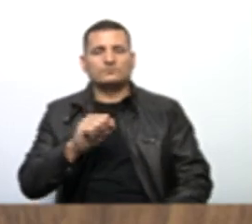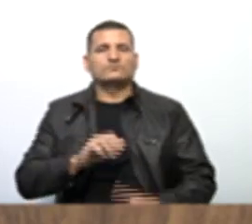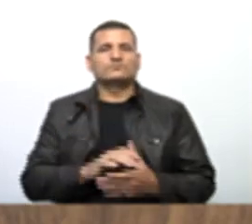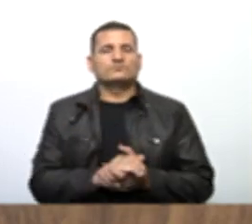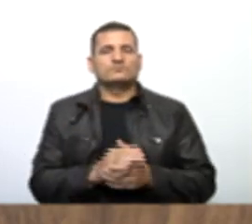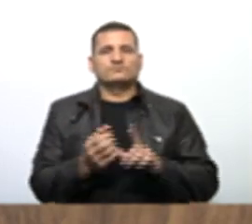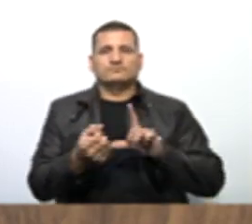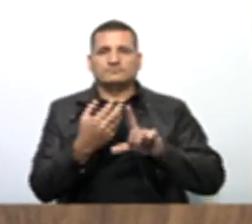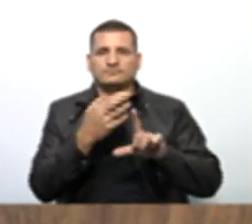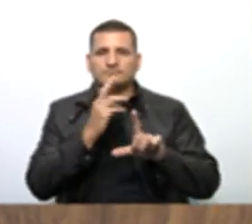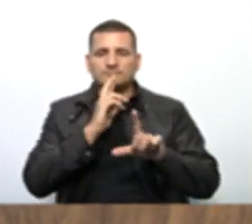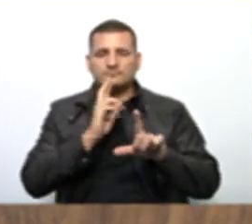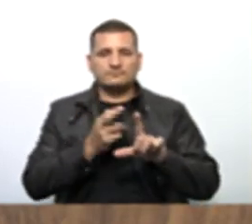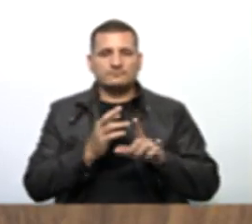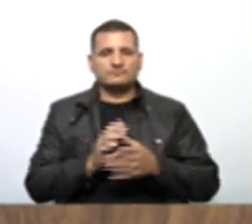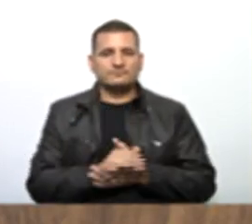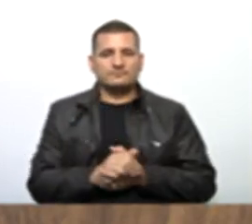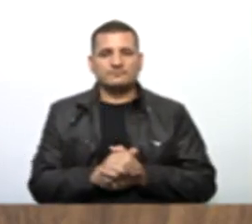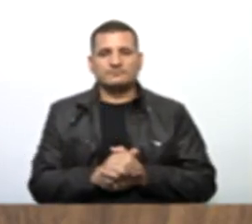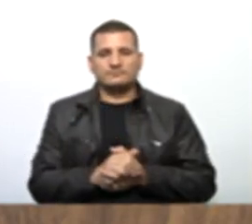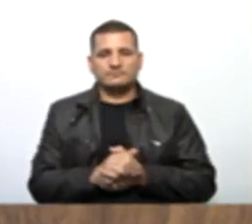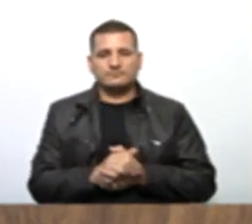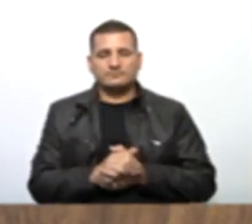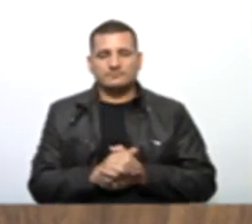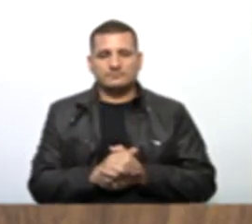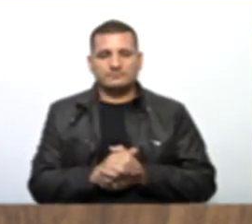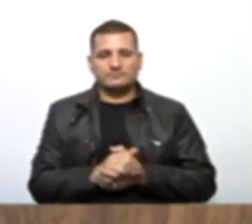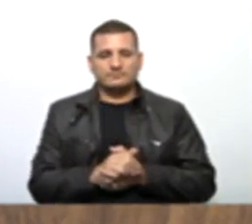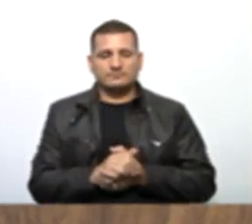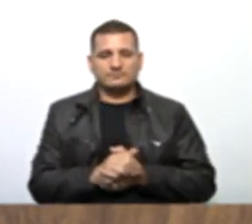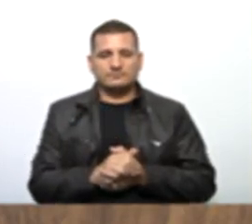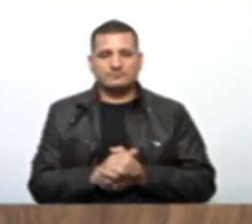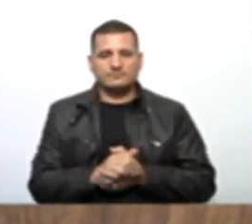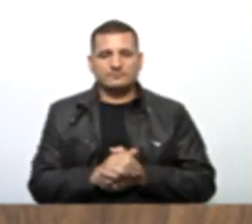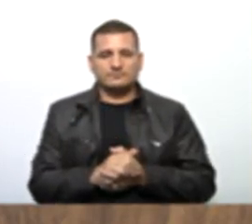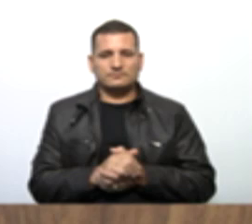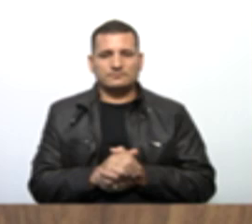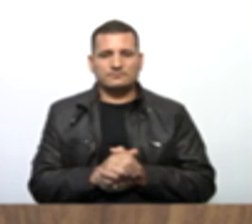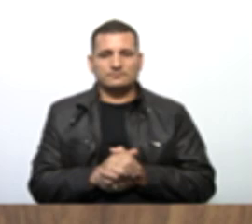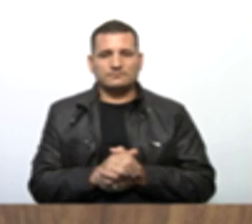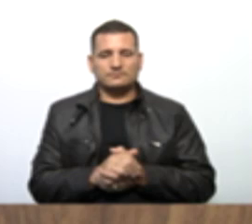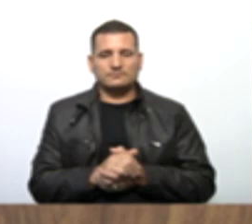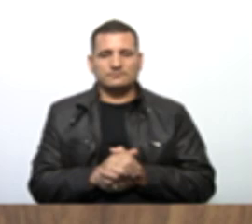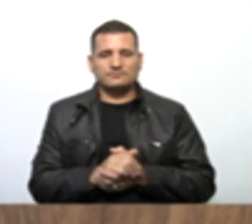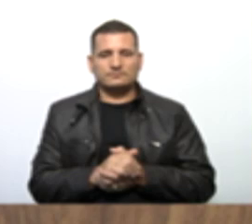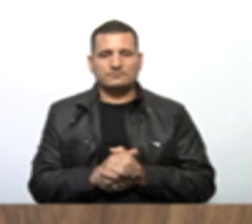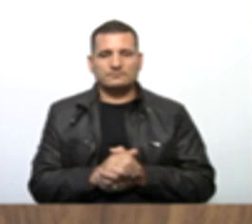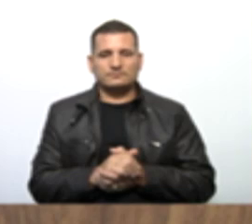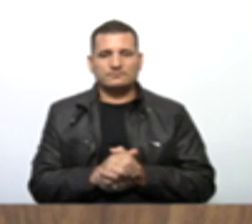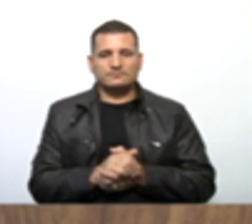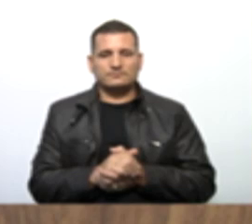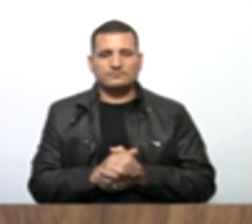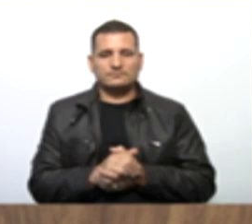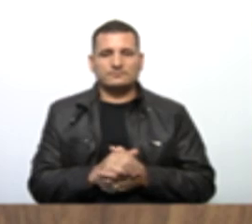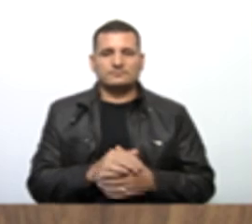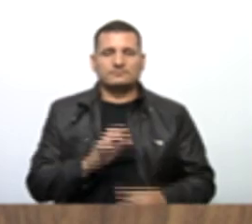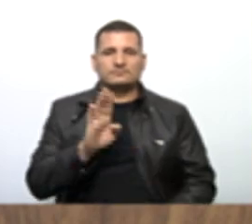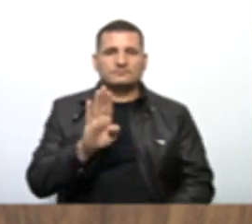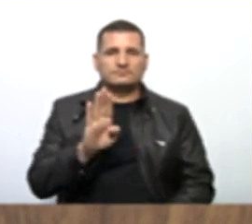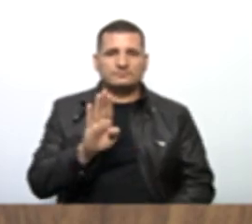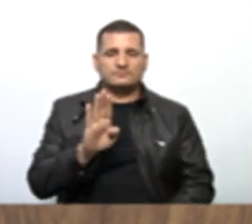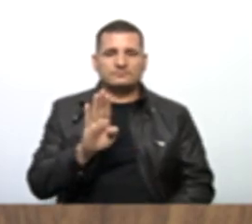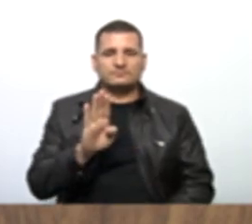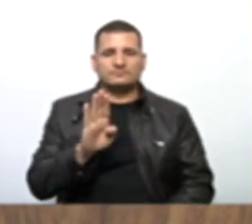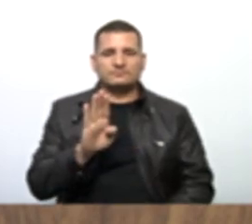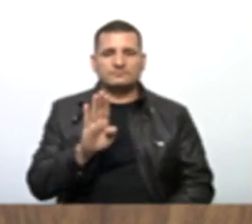mandou a resposta vem participando bastante aqui nas nossas aulas então a questão 3 ele acha que é a letra b de bola para